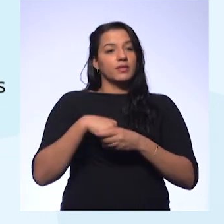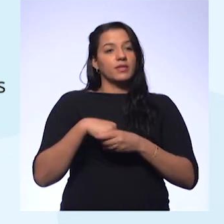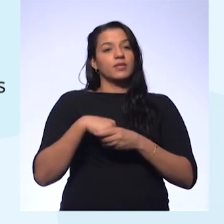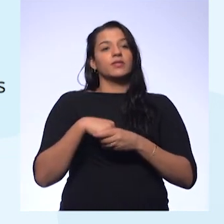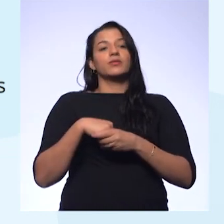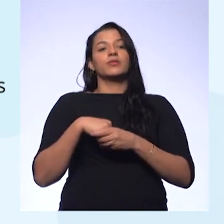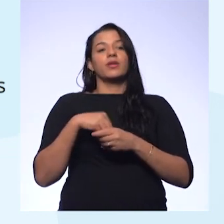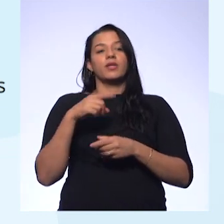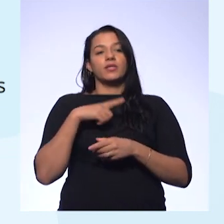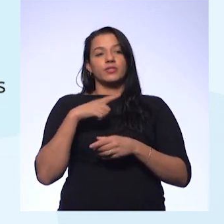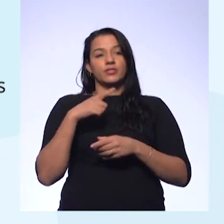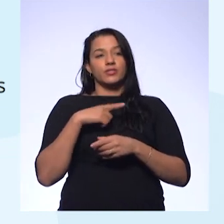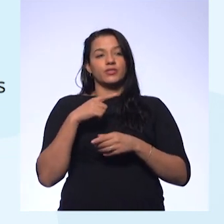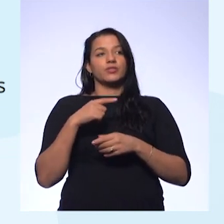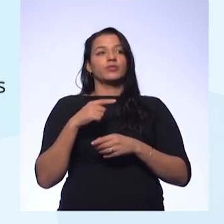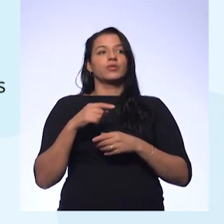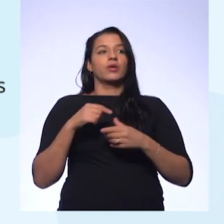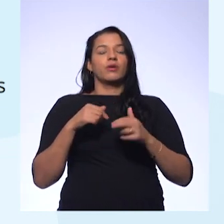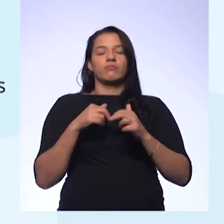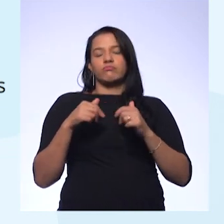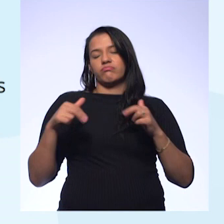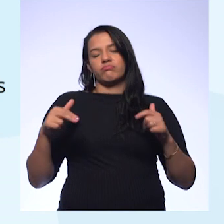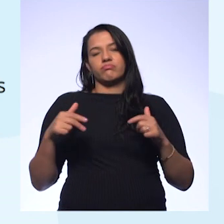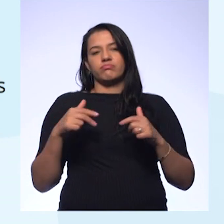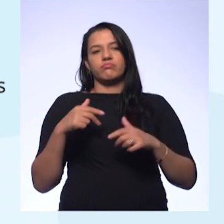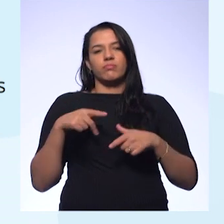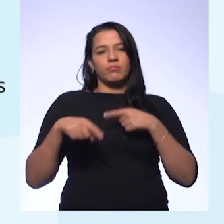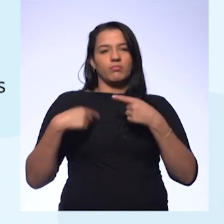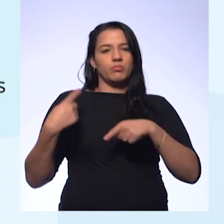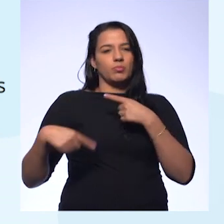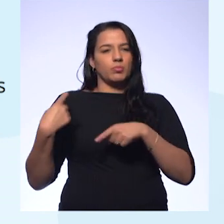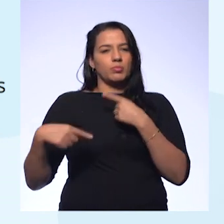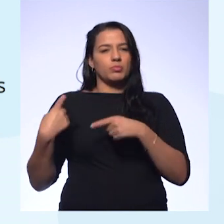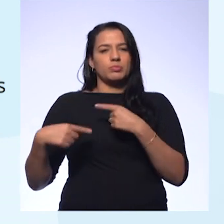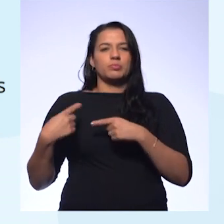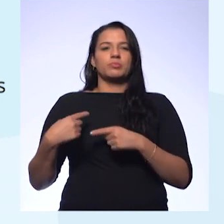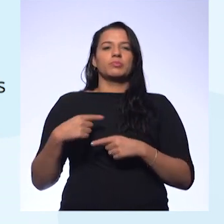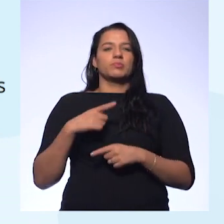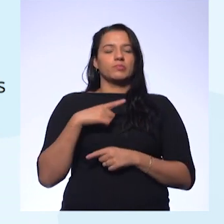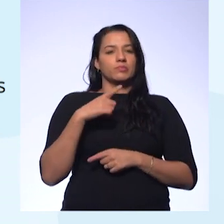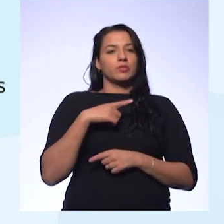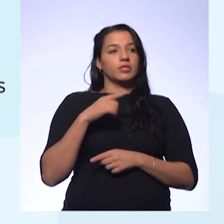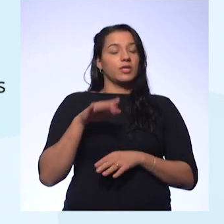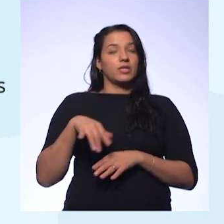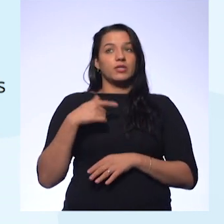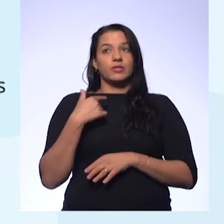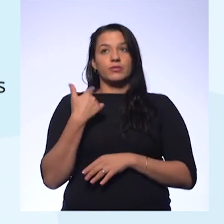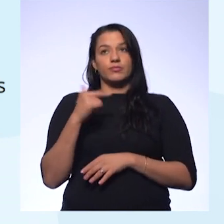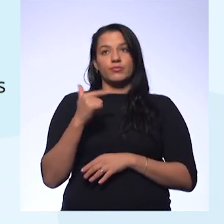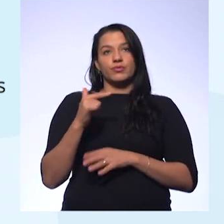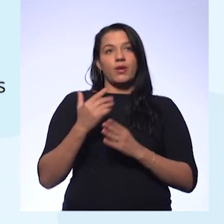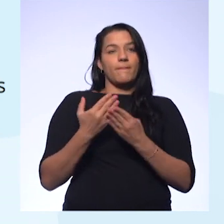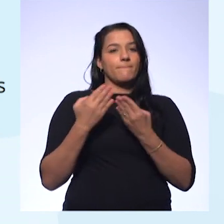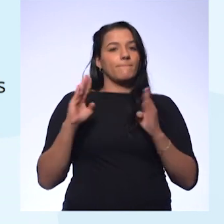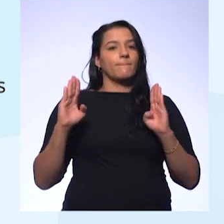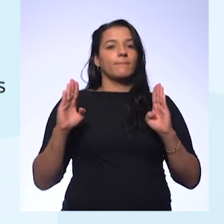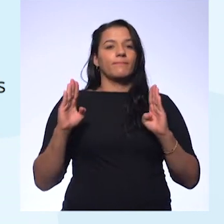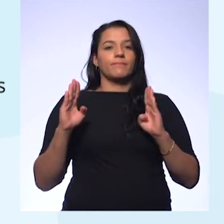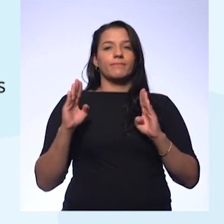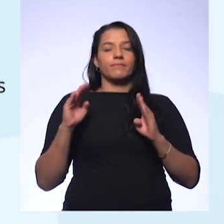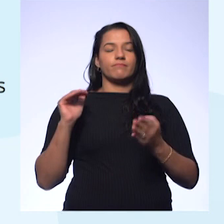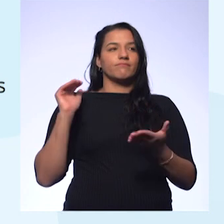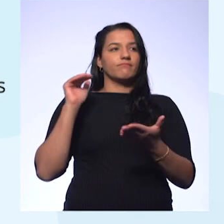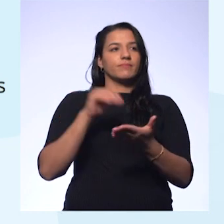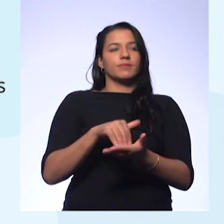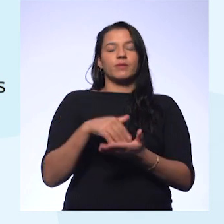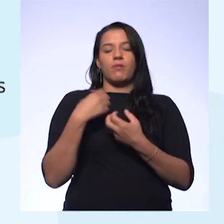leite, estavam de fora do processo político, né? Eles não tinham uma abertura, né, para chegar